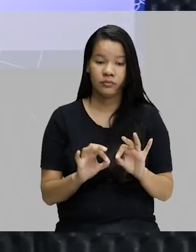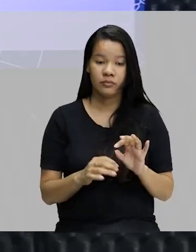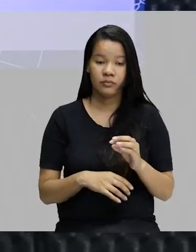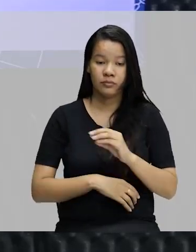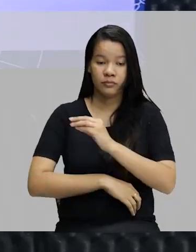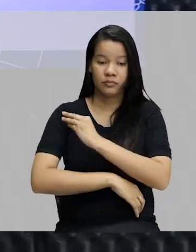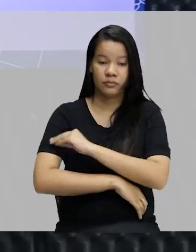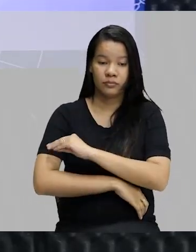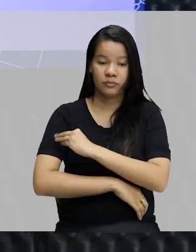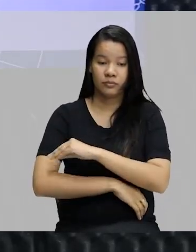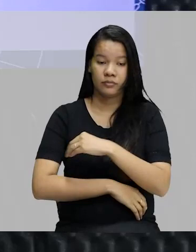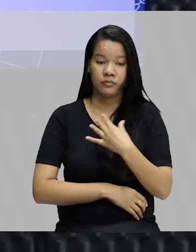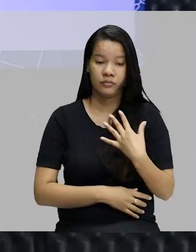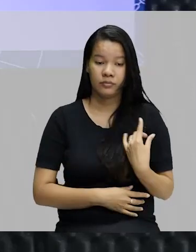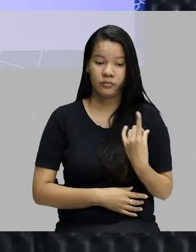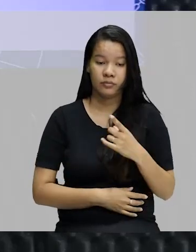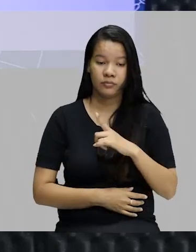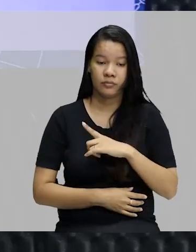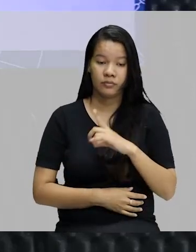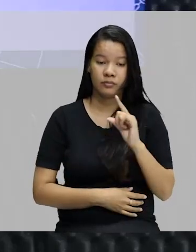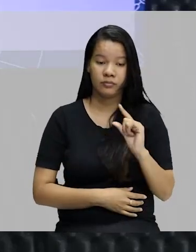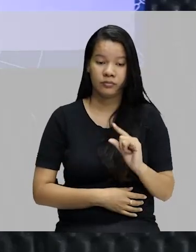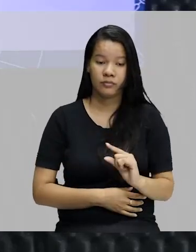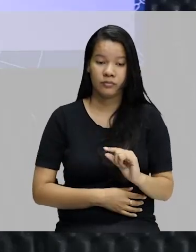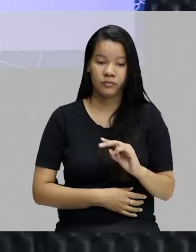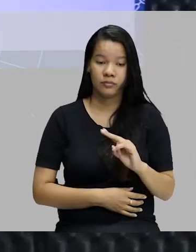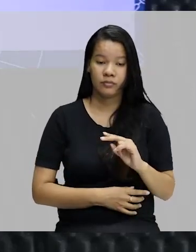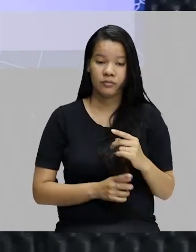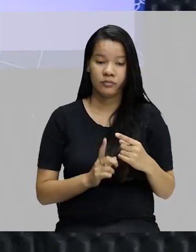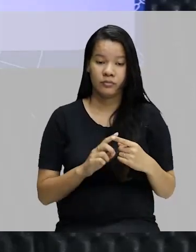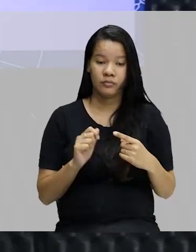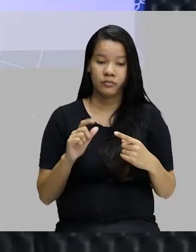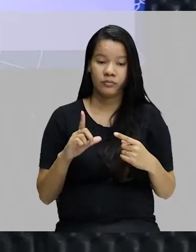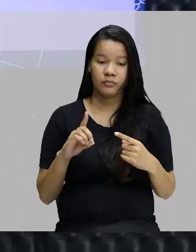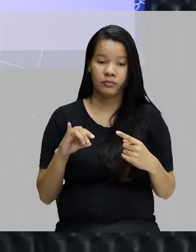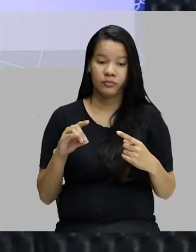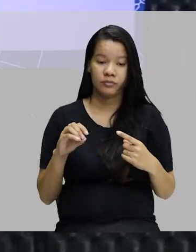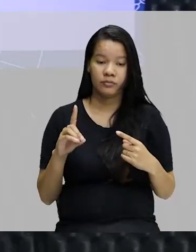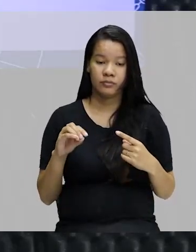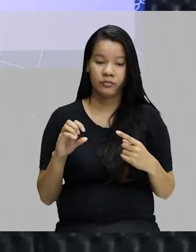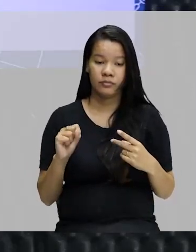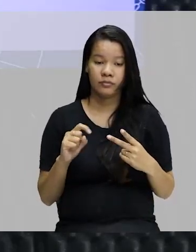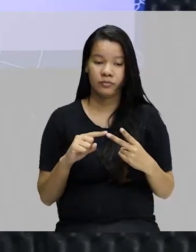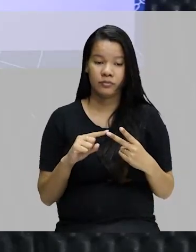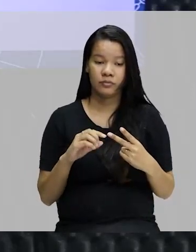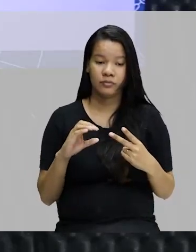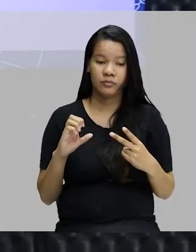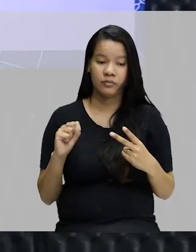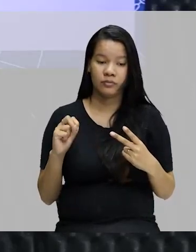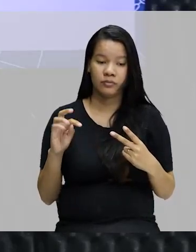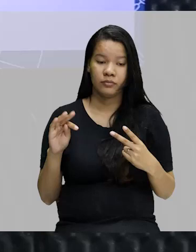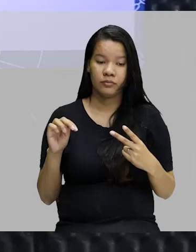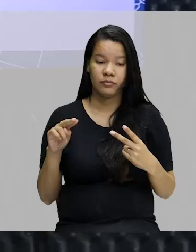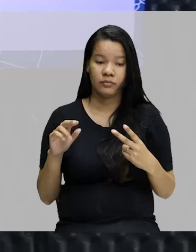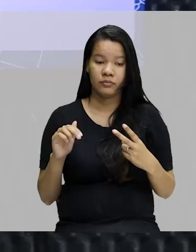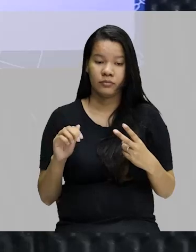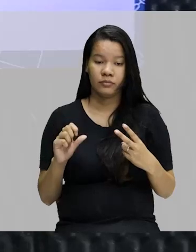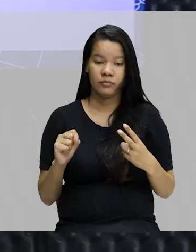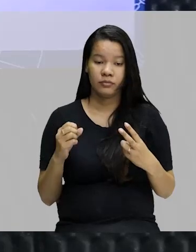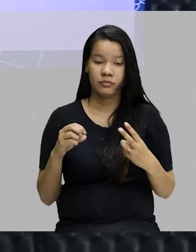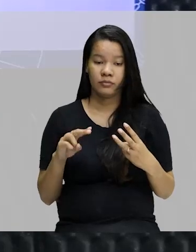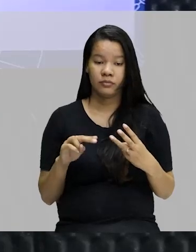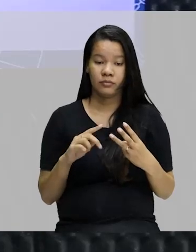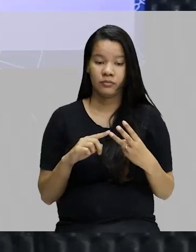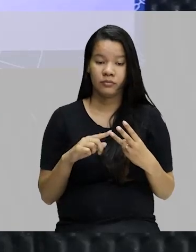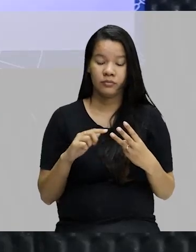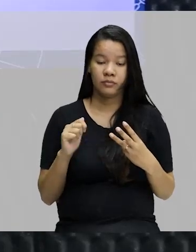bem? Então, nós temos a redução de aldeídos, cetonas e de ácidos carboxílicos. Turma, quando a